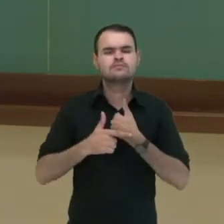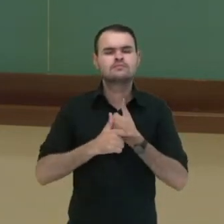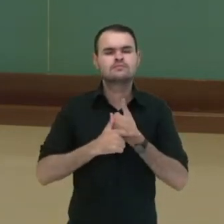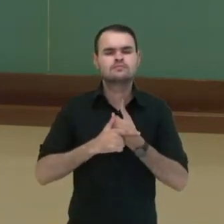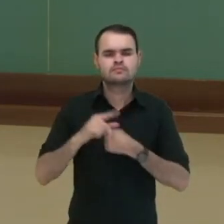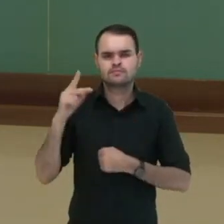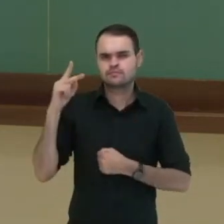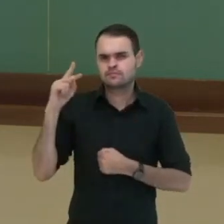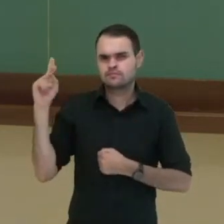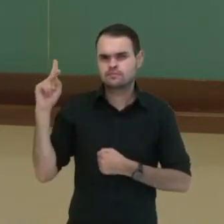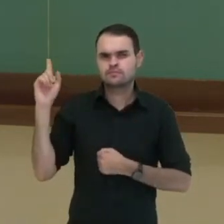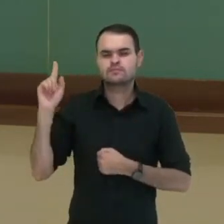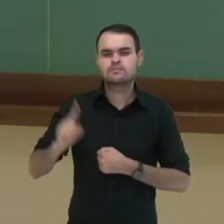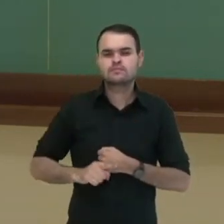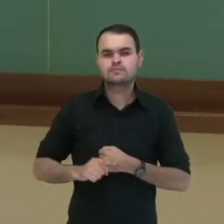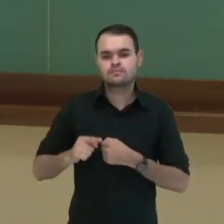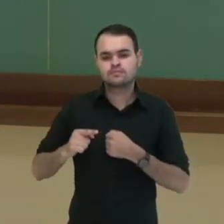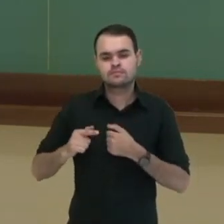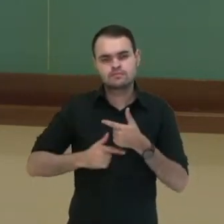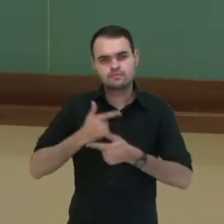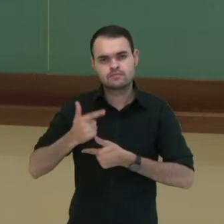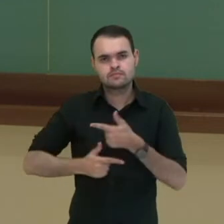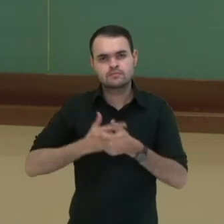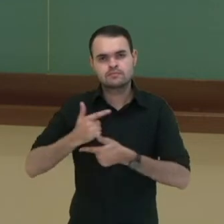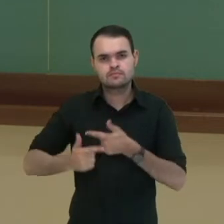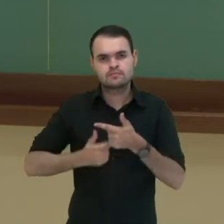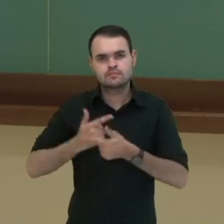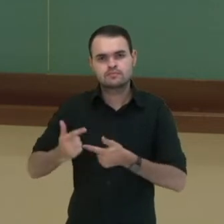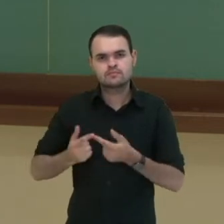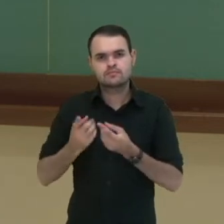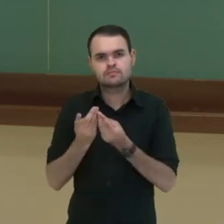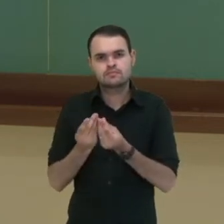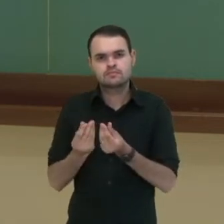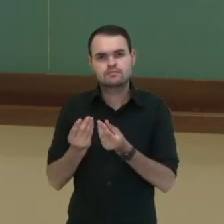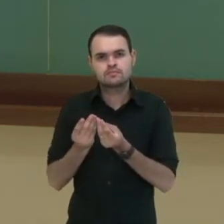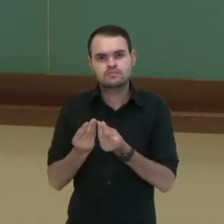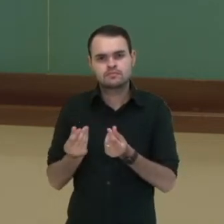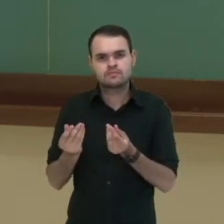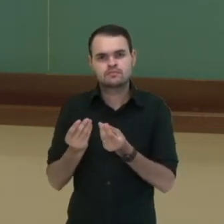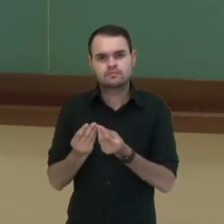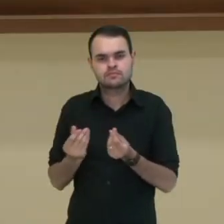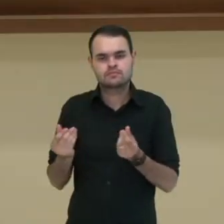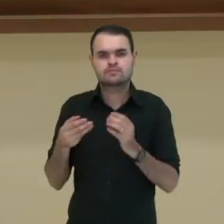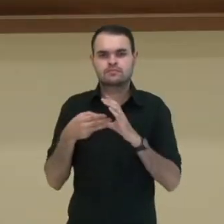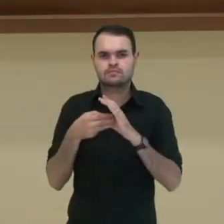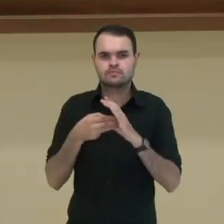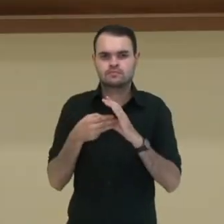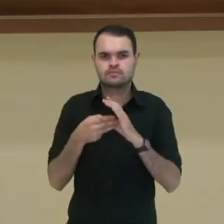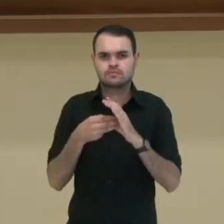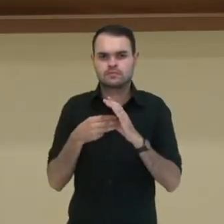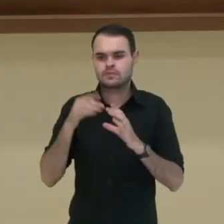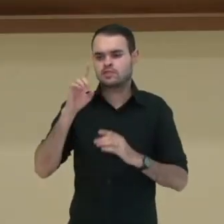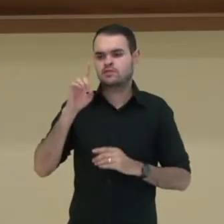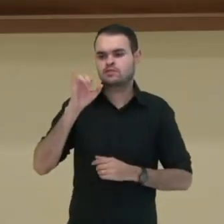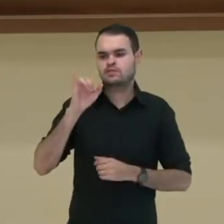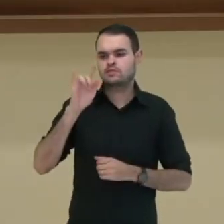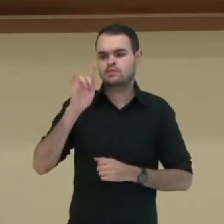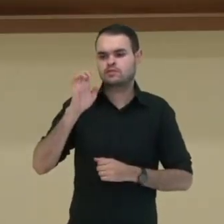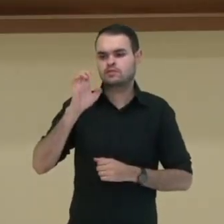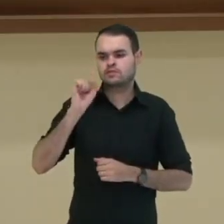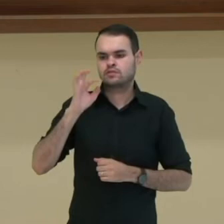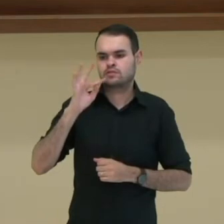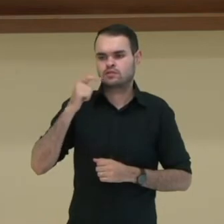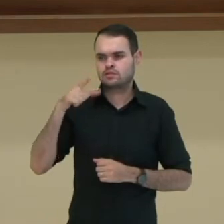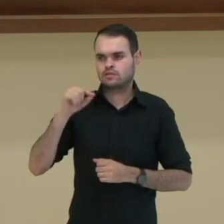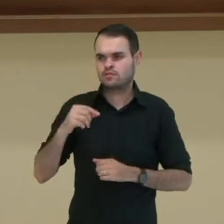deles? É a realização da digestão celular. Professora, mas espera aí, você está falando para mim que a célula se